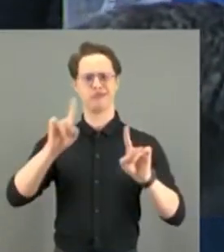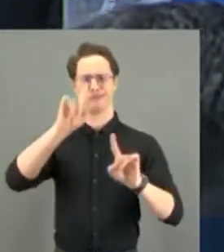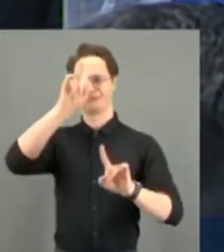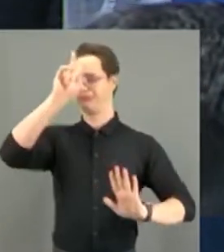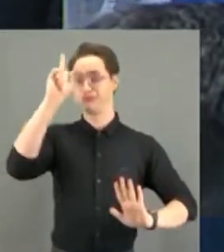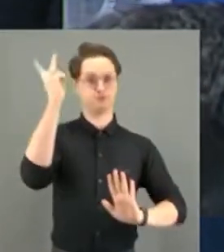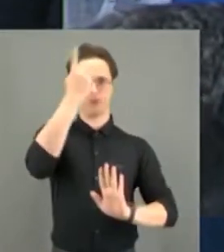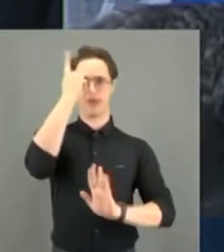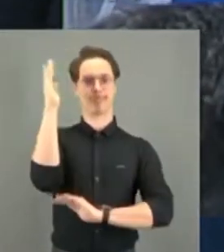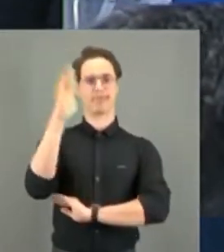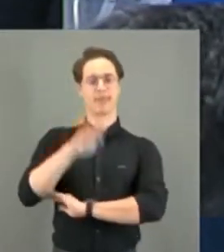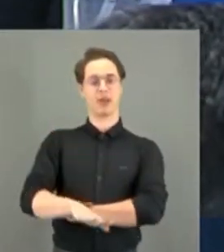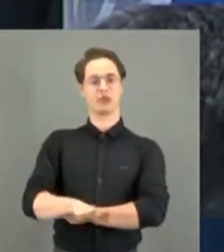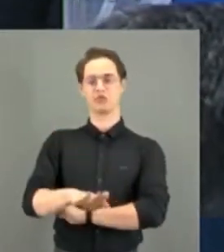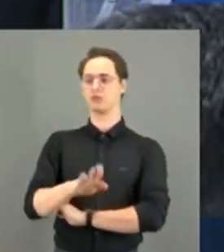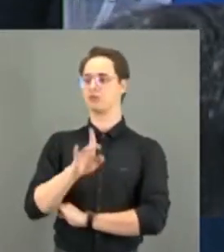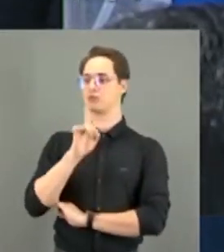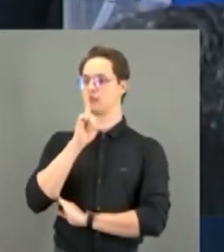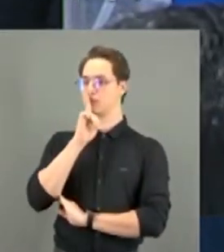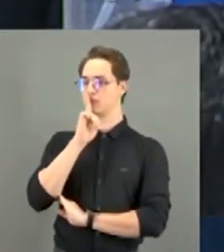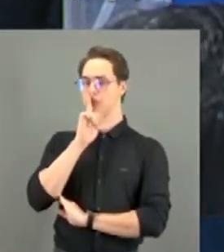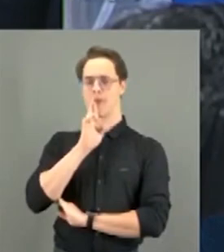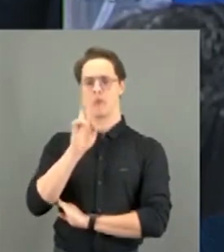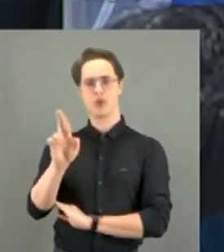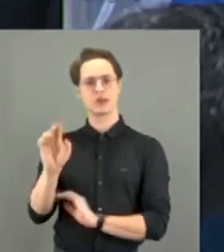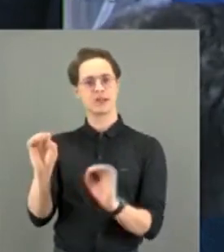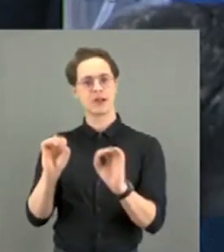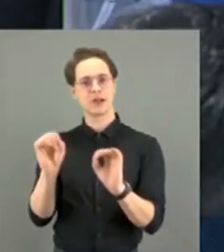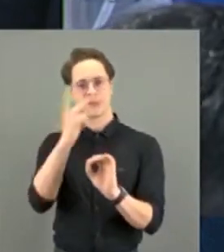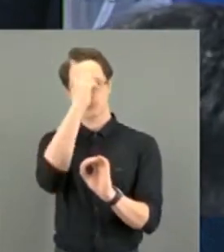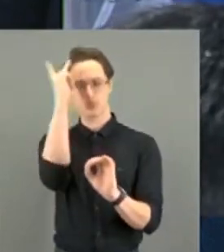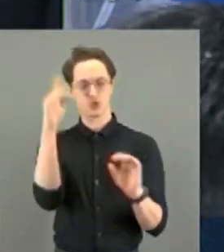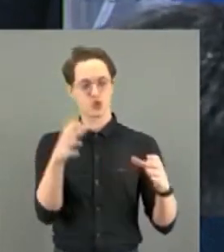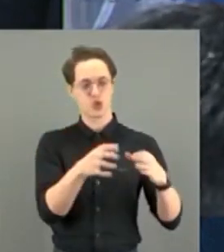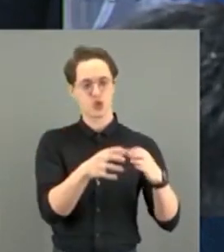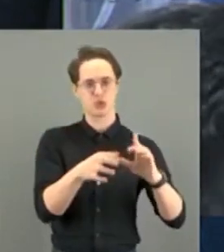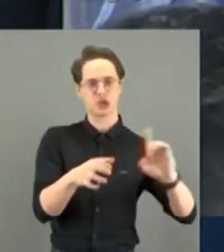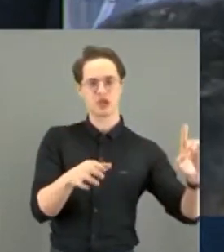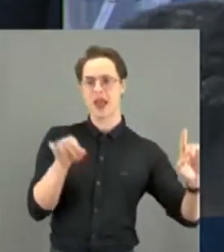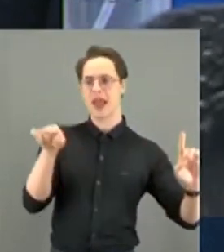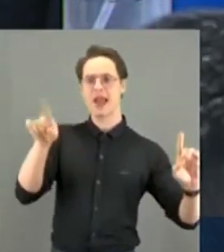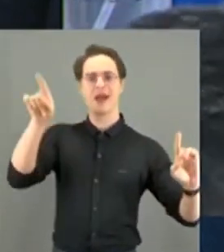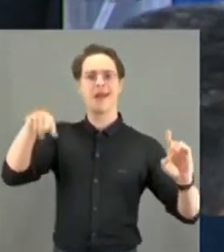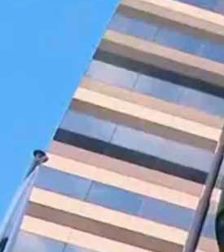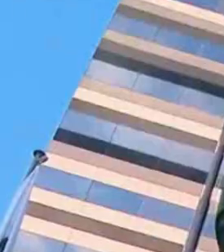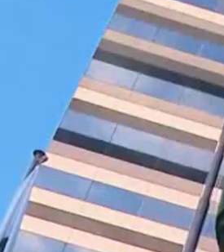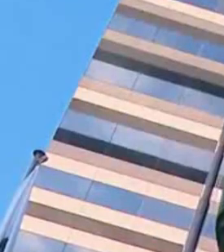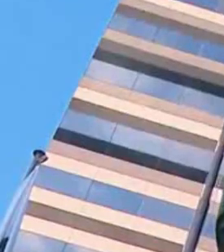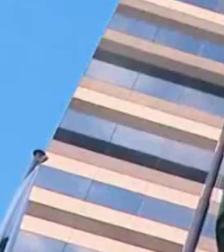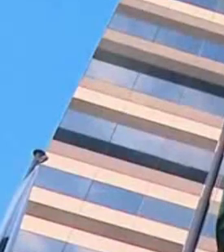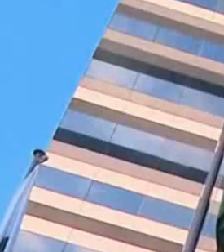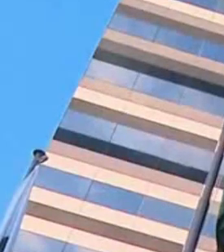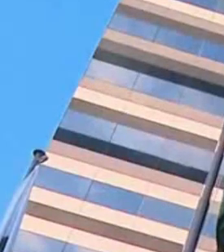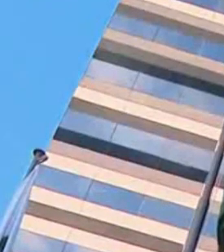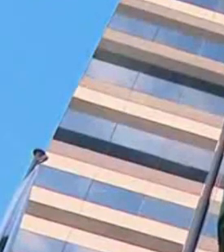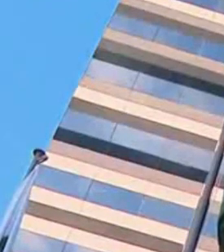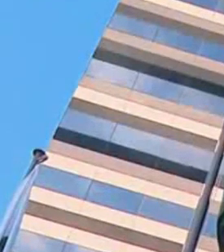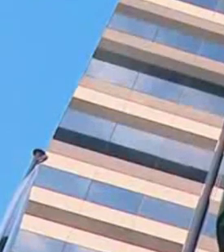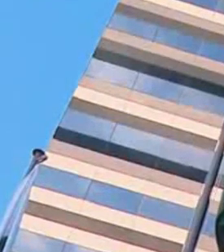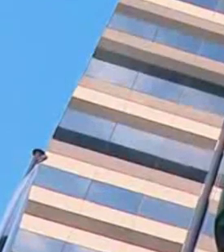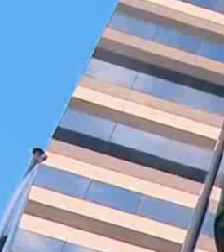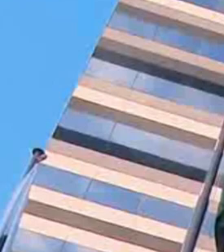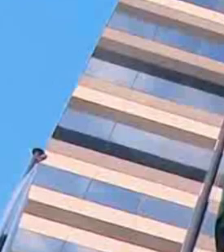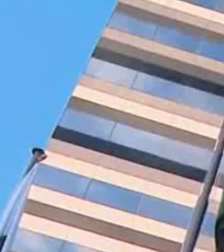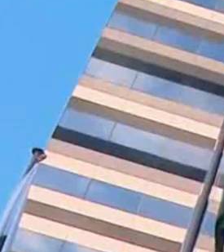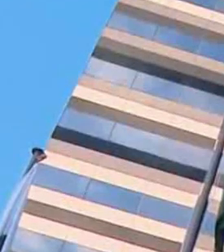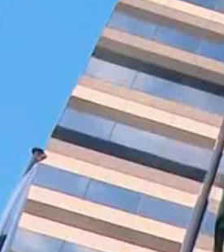parte da tarde não responde a ninguém mais da direita. É a famosa testemunha seletiva. Após a sessão desta